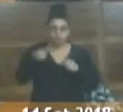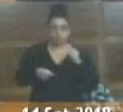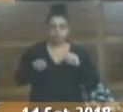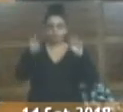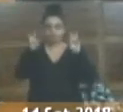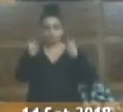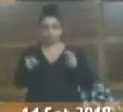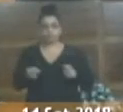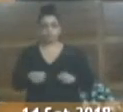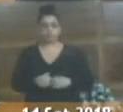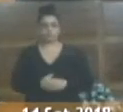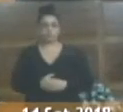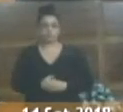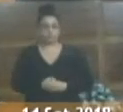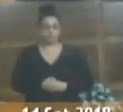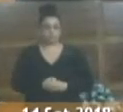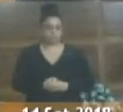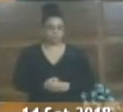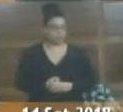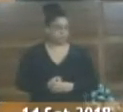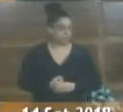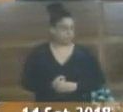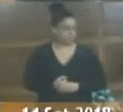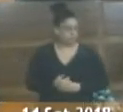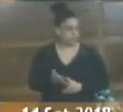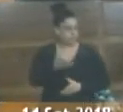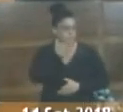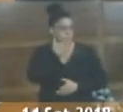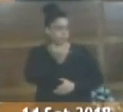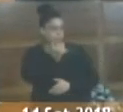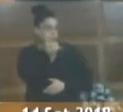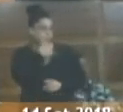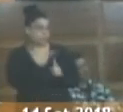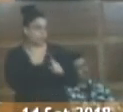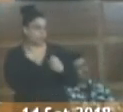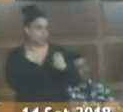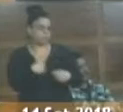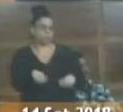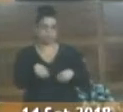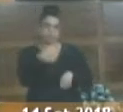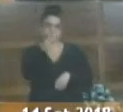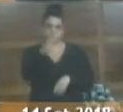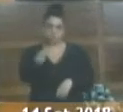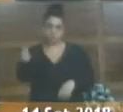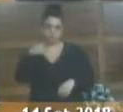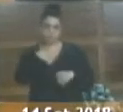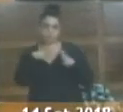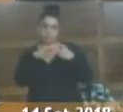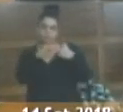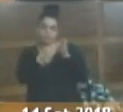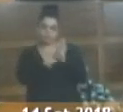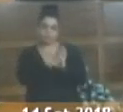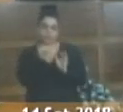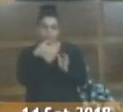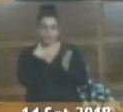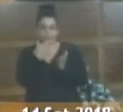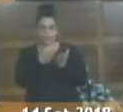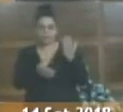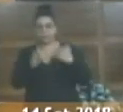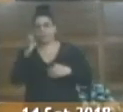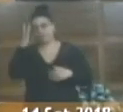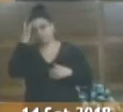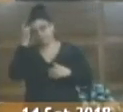espaço. E quero pedir desculpas, que daqui a pouco eu vou sair, mas, enfim, tem um barco, e se eu não pegar esse barco, só